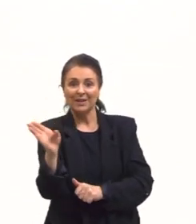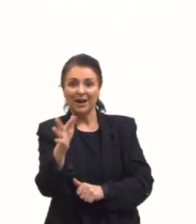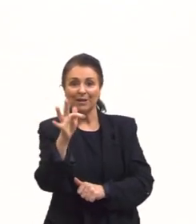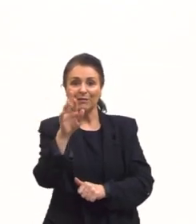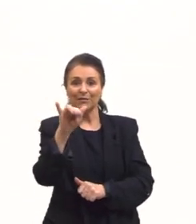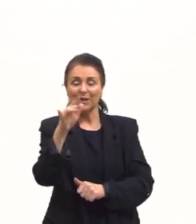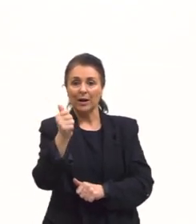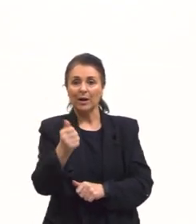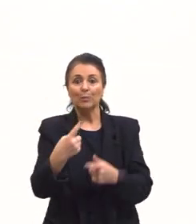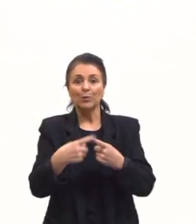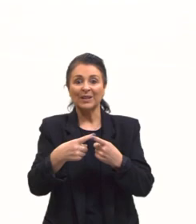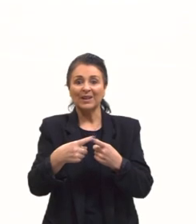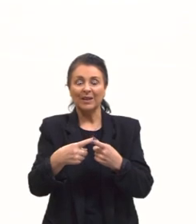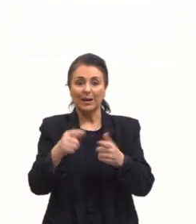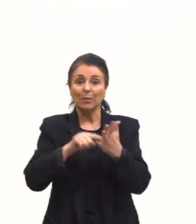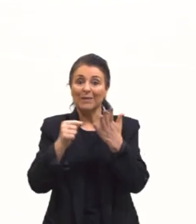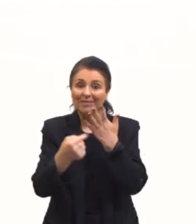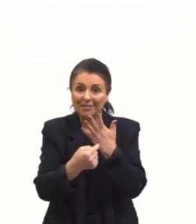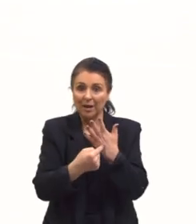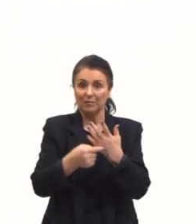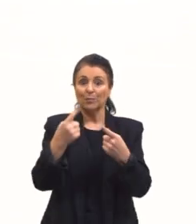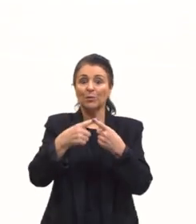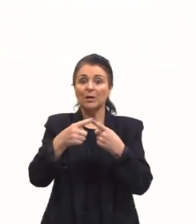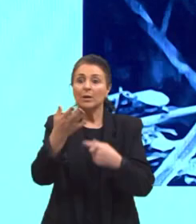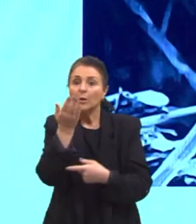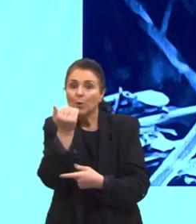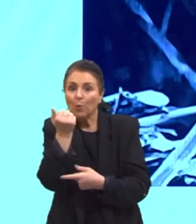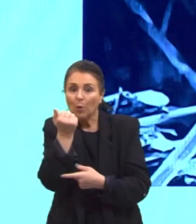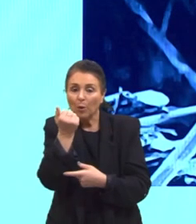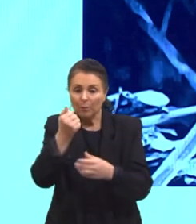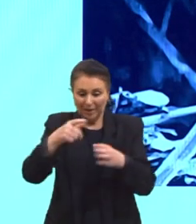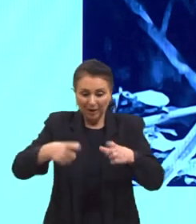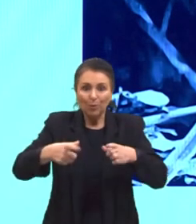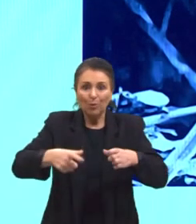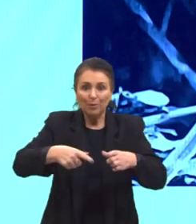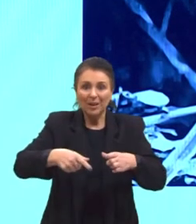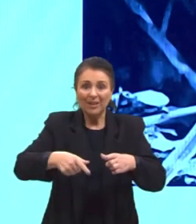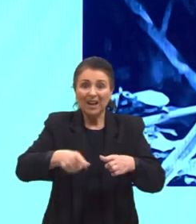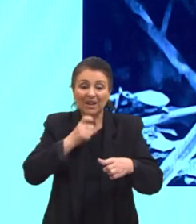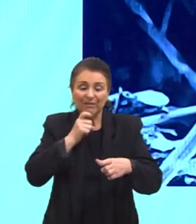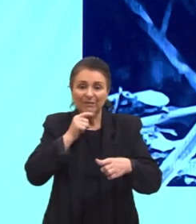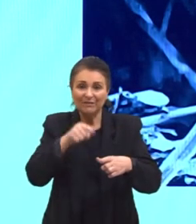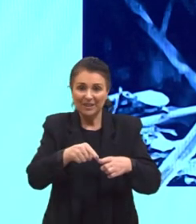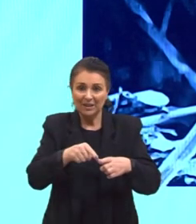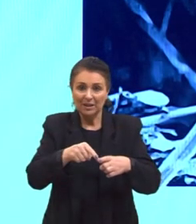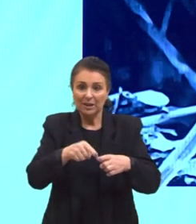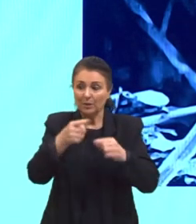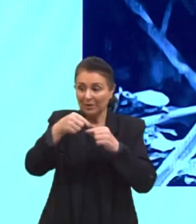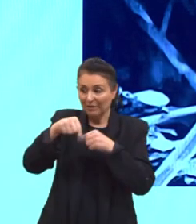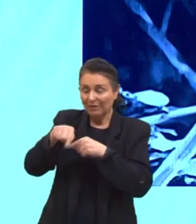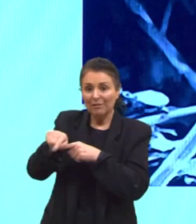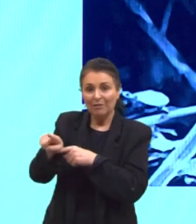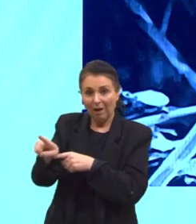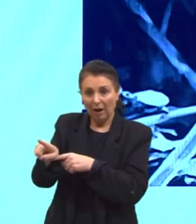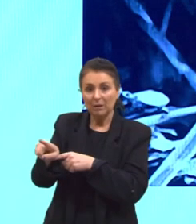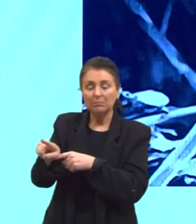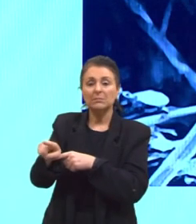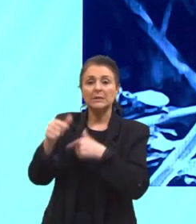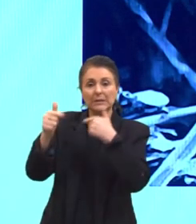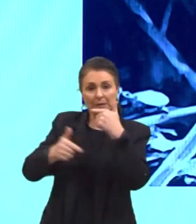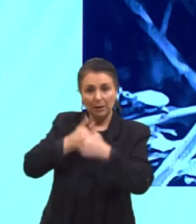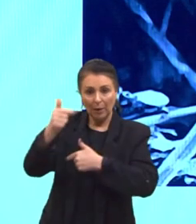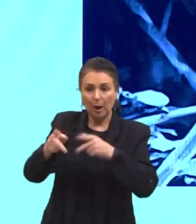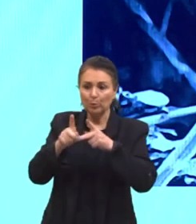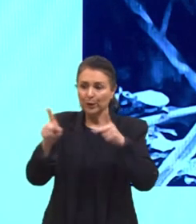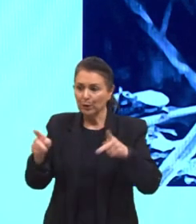come a comida fria bóia né que ele chamava então bóia-fria ele é um imigrante né ele é um cara que é sazonal